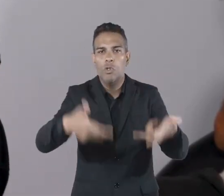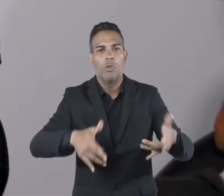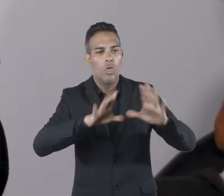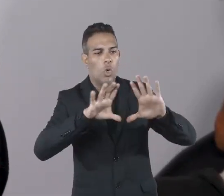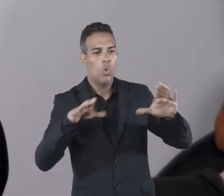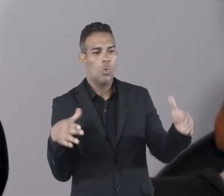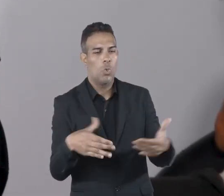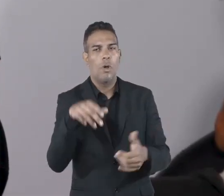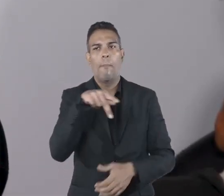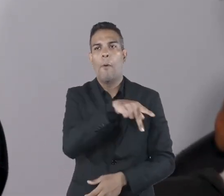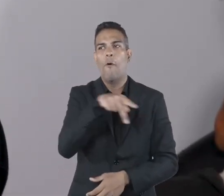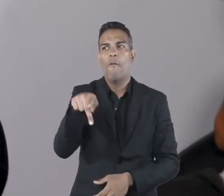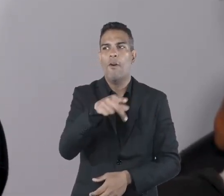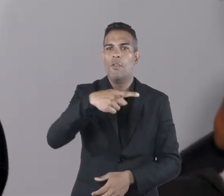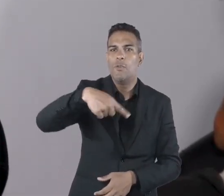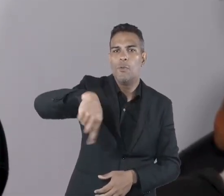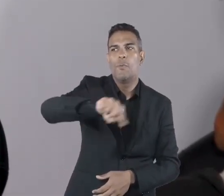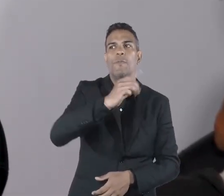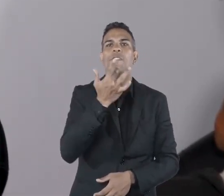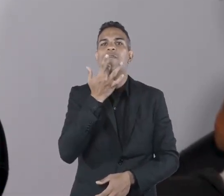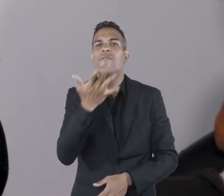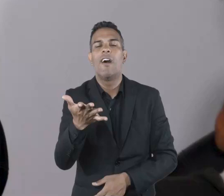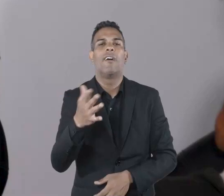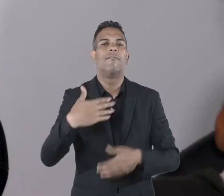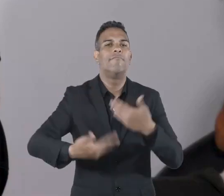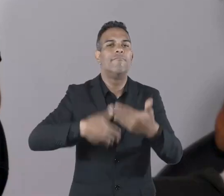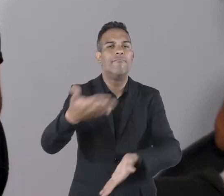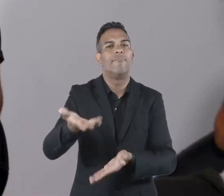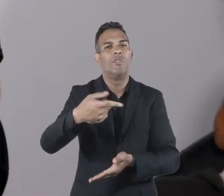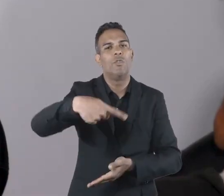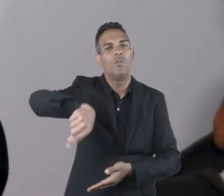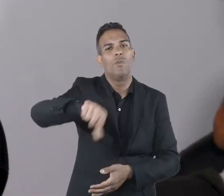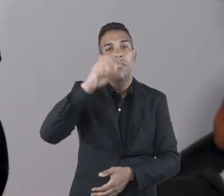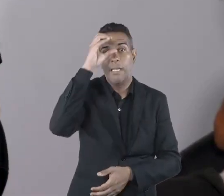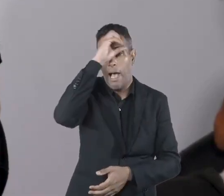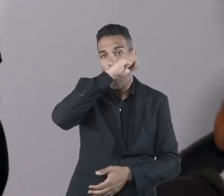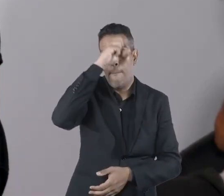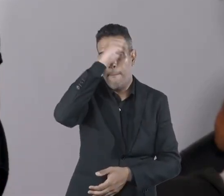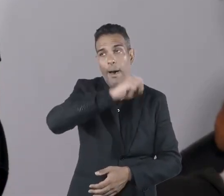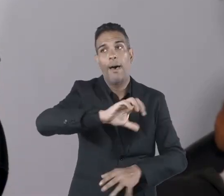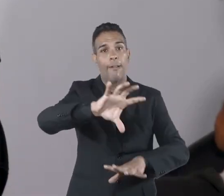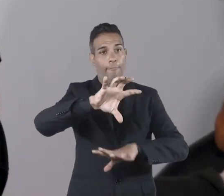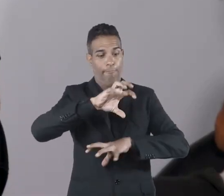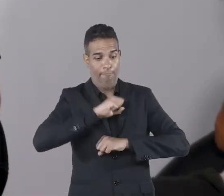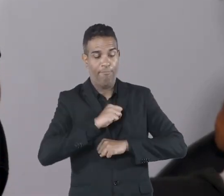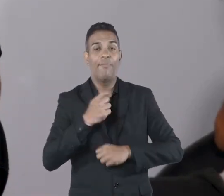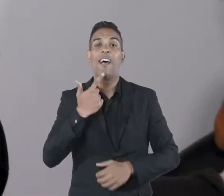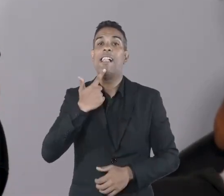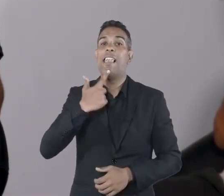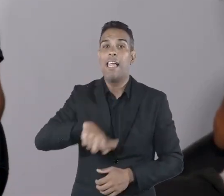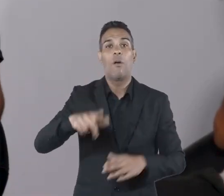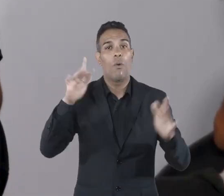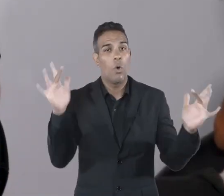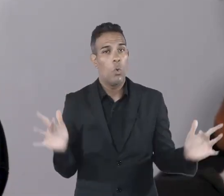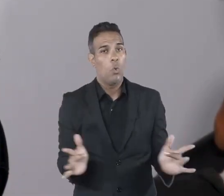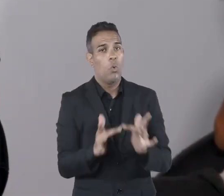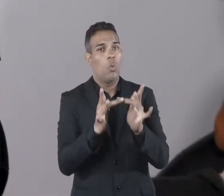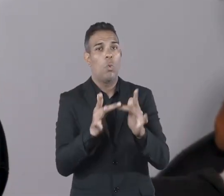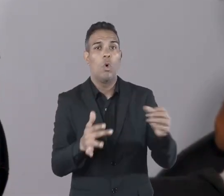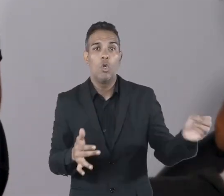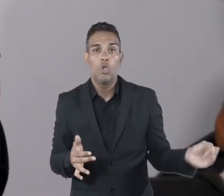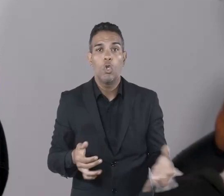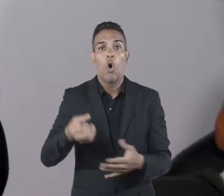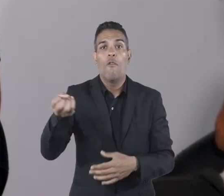facilitador, facilitadora, para falar da nossa equipe de professores e professoras, porque são pessoas que facilitam processos de aprendizagem, que fazem com que a